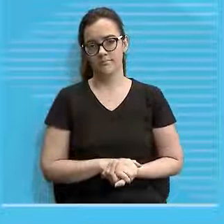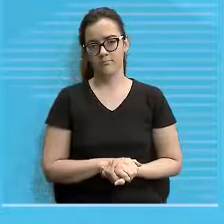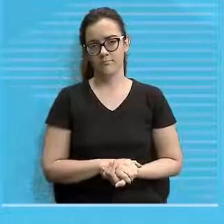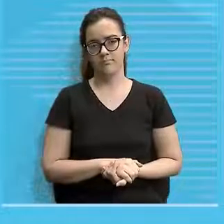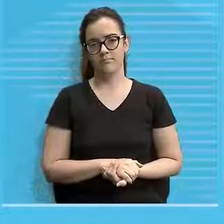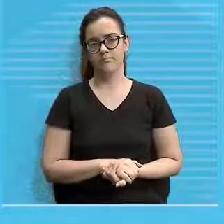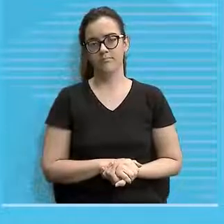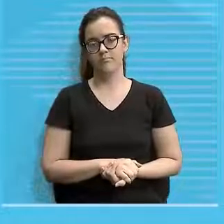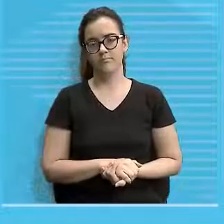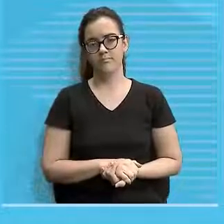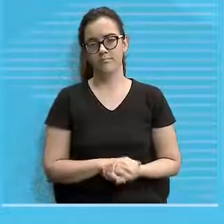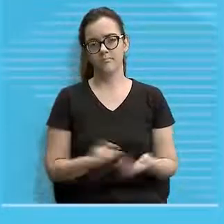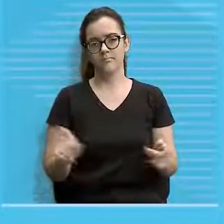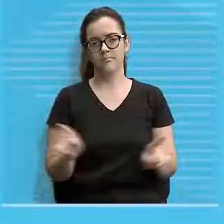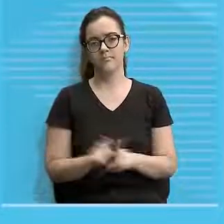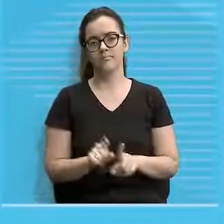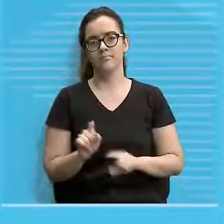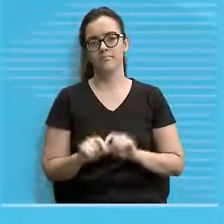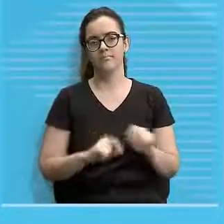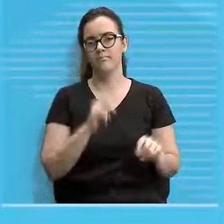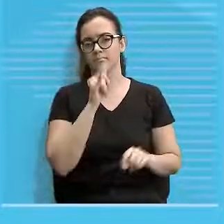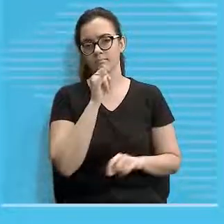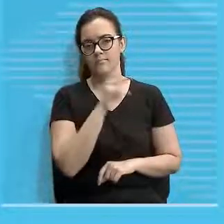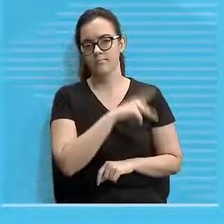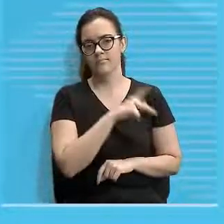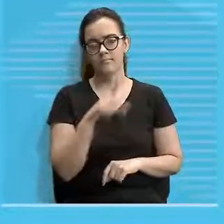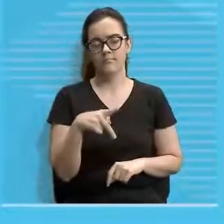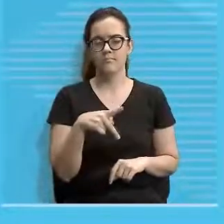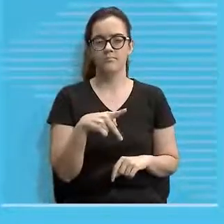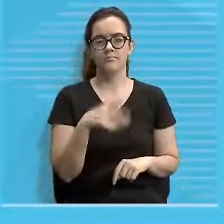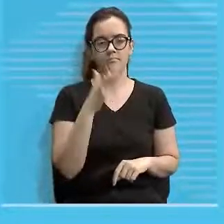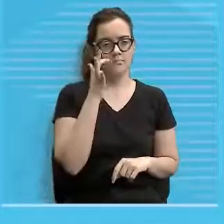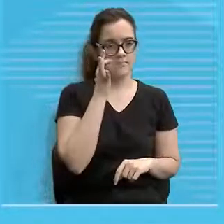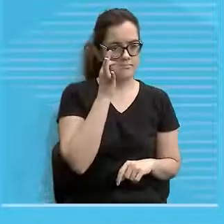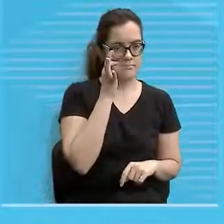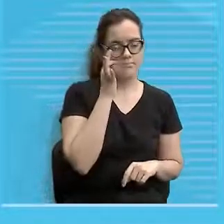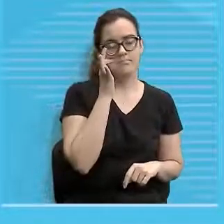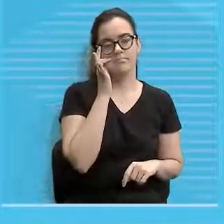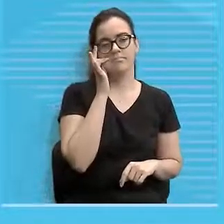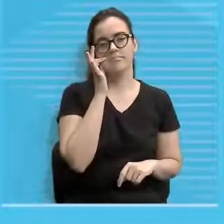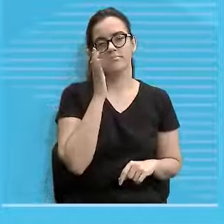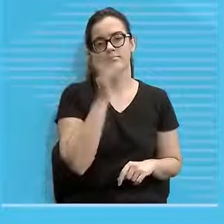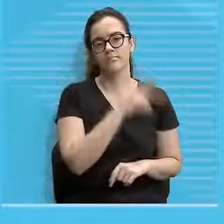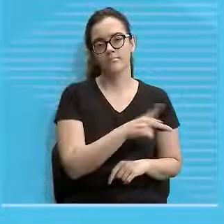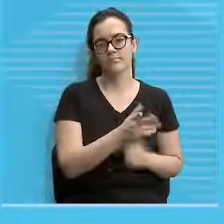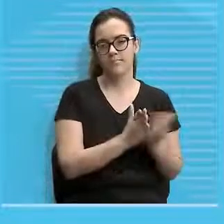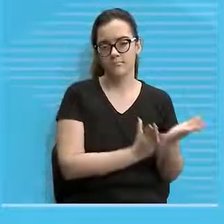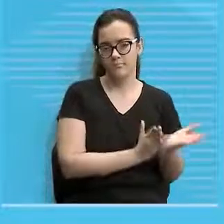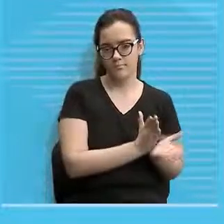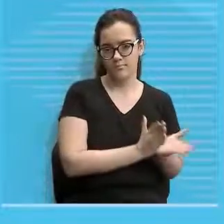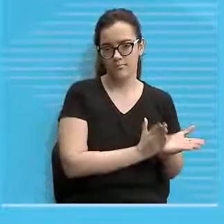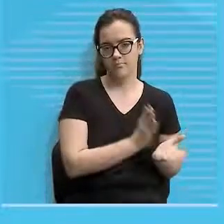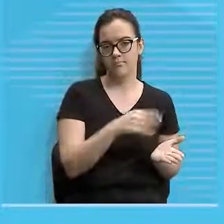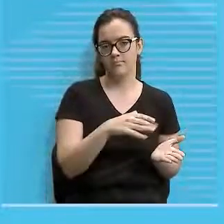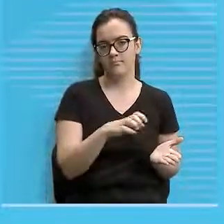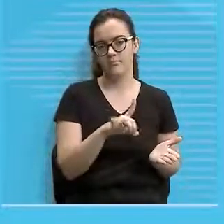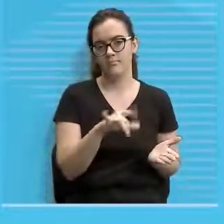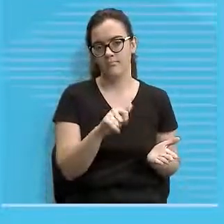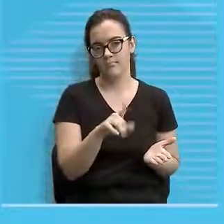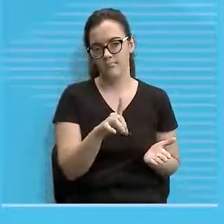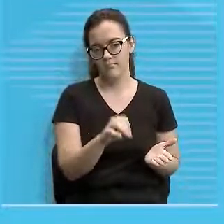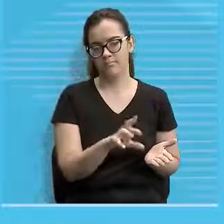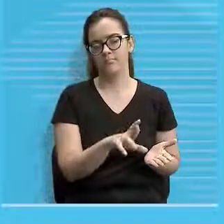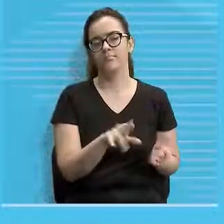Do mesmo jeito que as professoras presenciais, os professores presenciais estão aí, né, às 13 horas